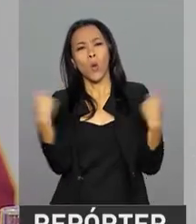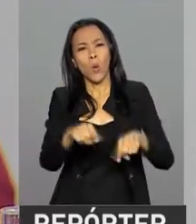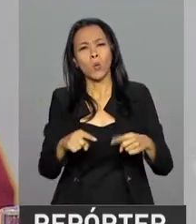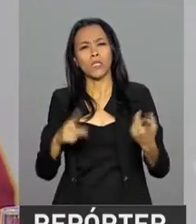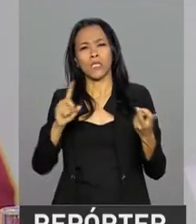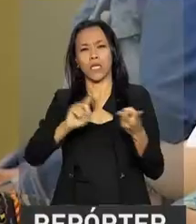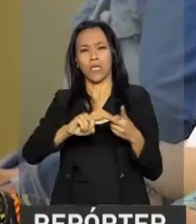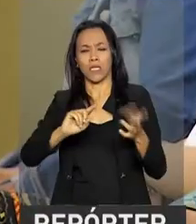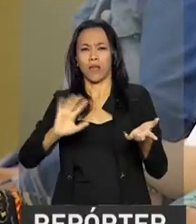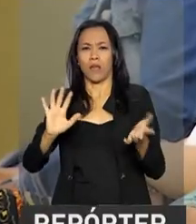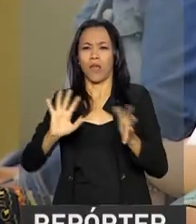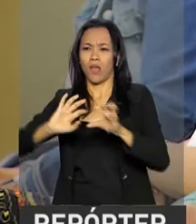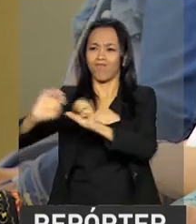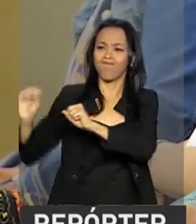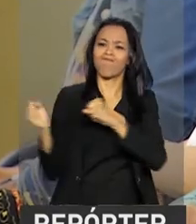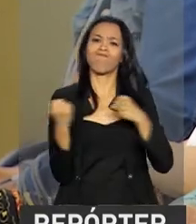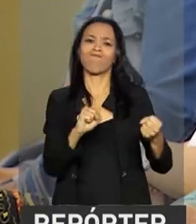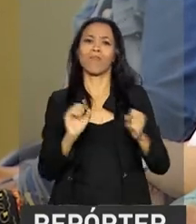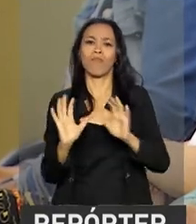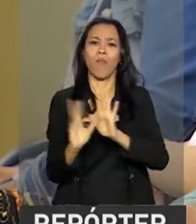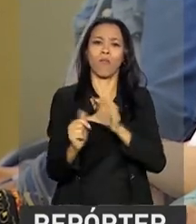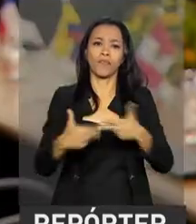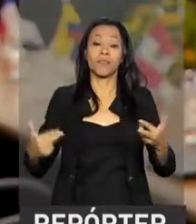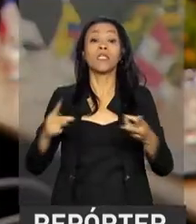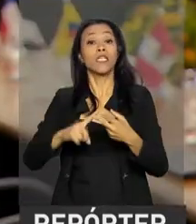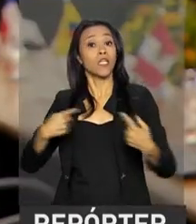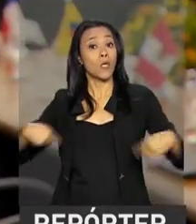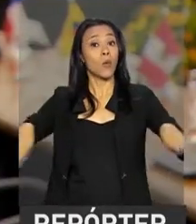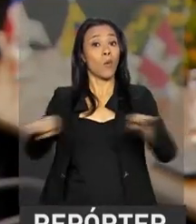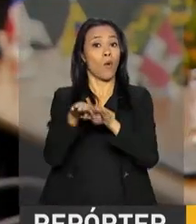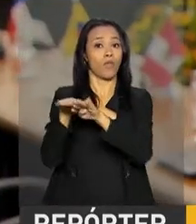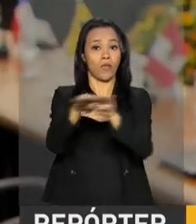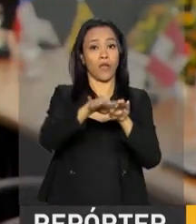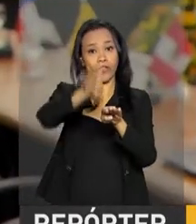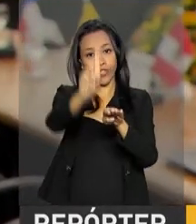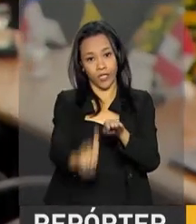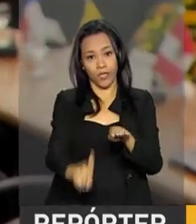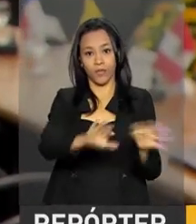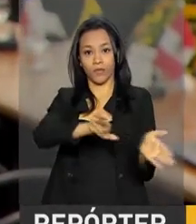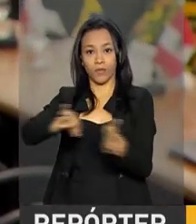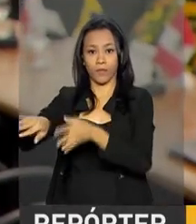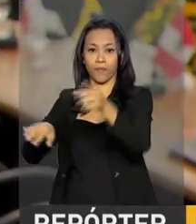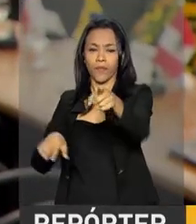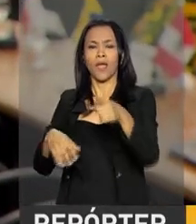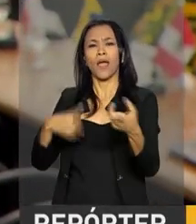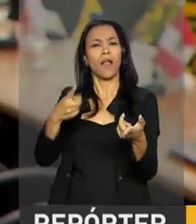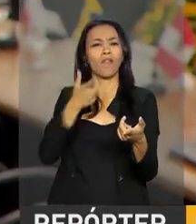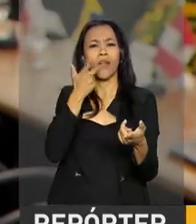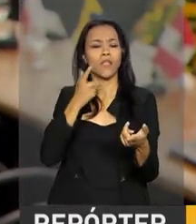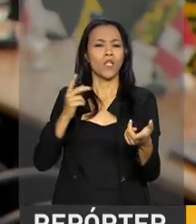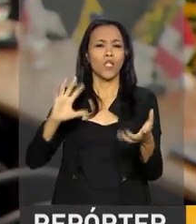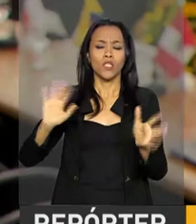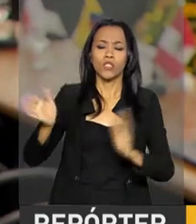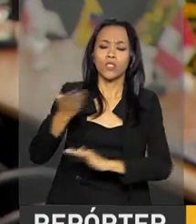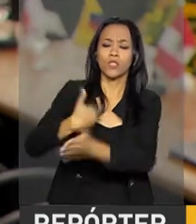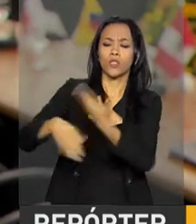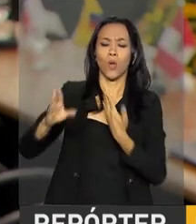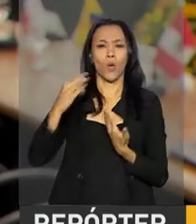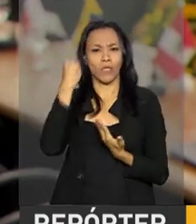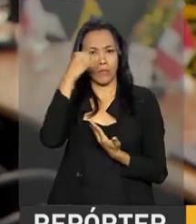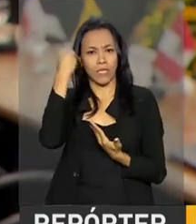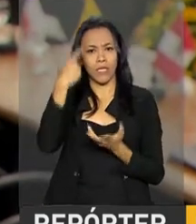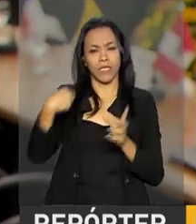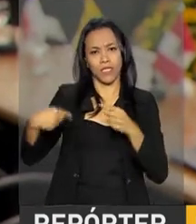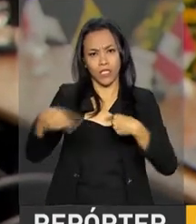e garantir a igualdade dos direitos através do diálogo e de a troca de experiências em relação à questão da legislação